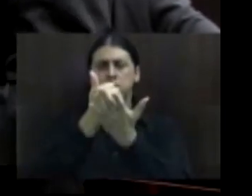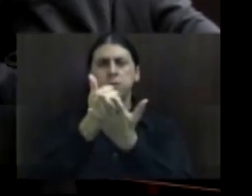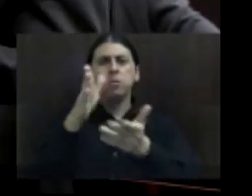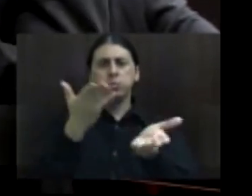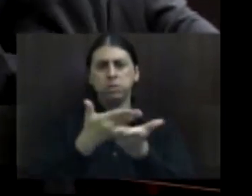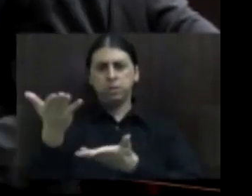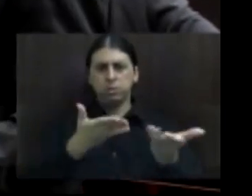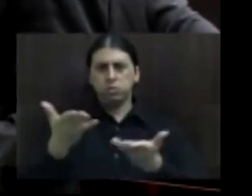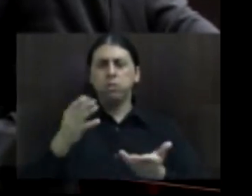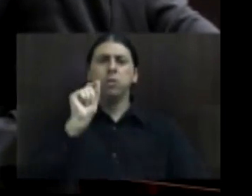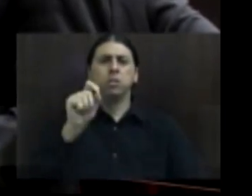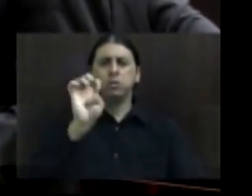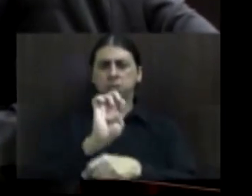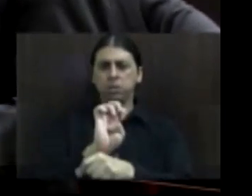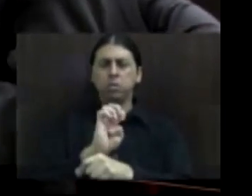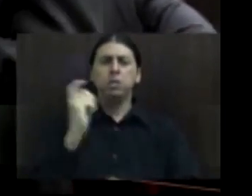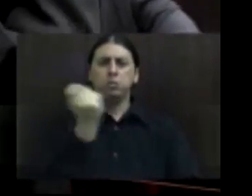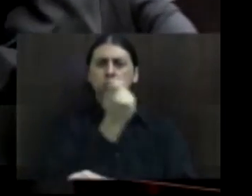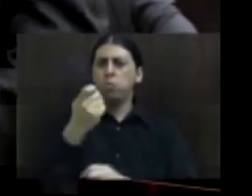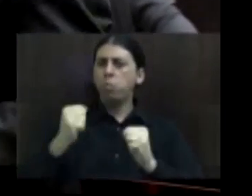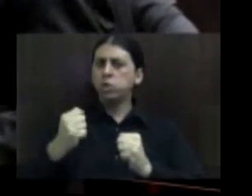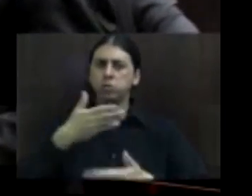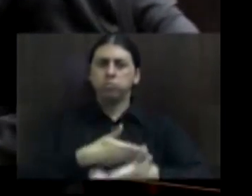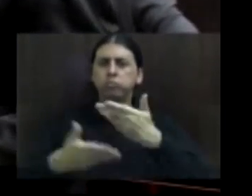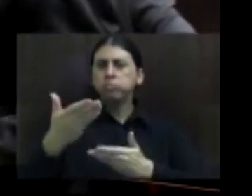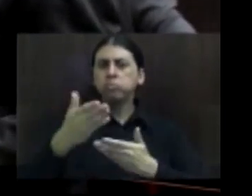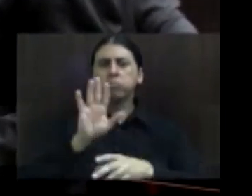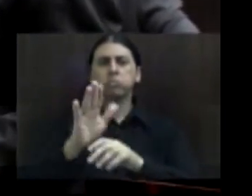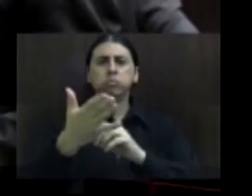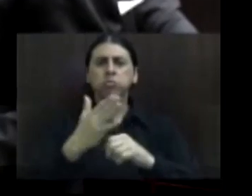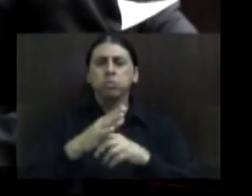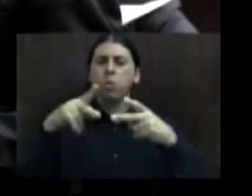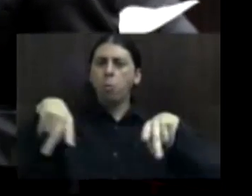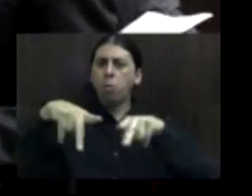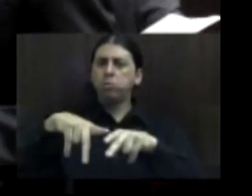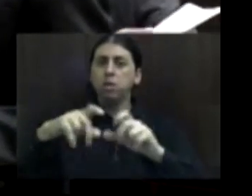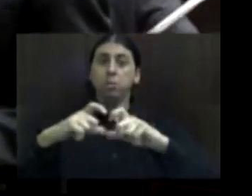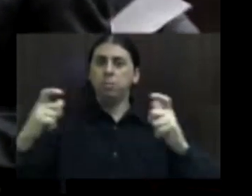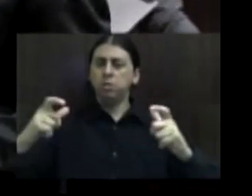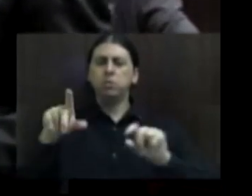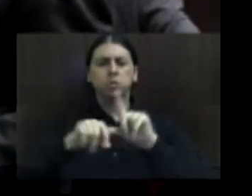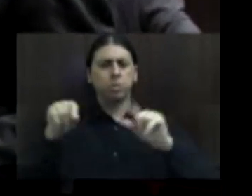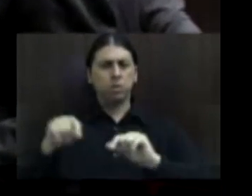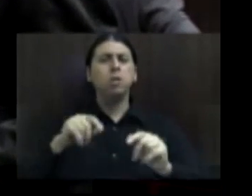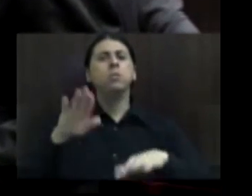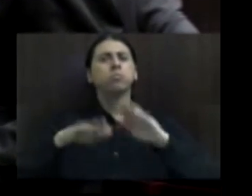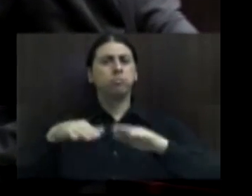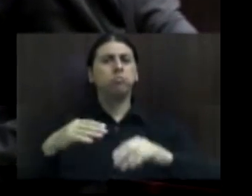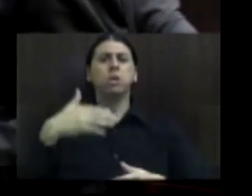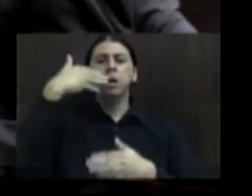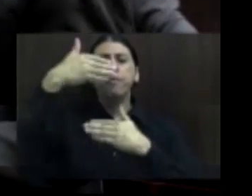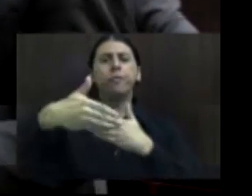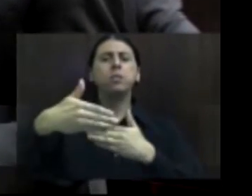serviços que um estado pode oferecer e também do seu tamanho e as escolhas que muitas vezes estão à nossa